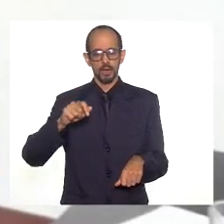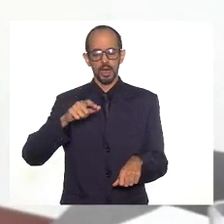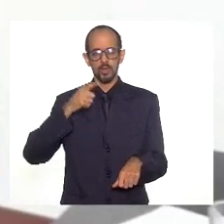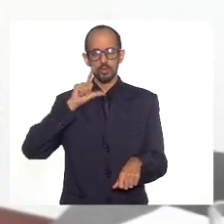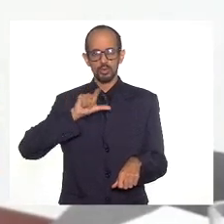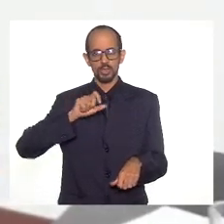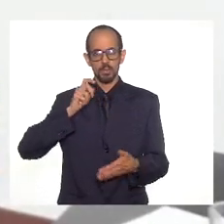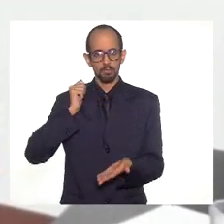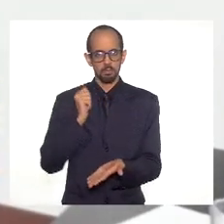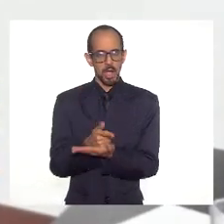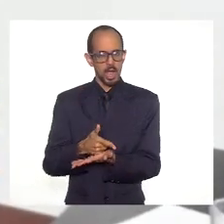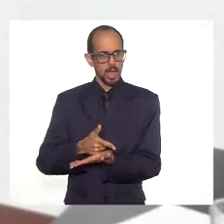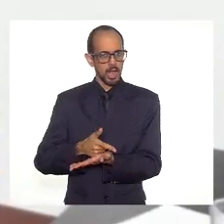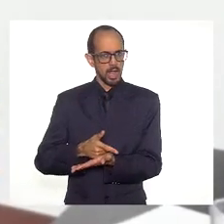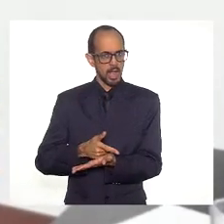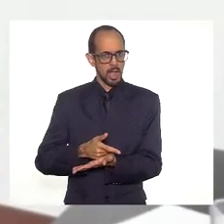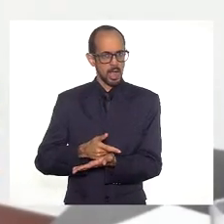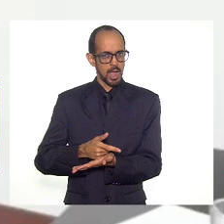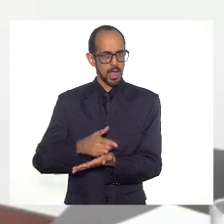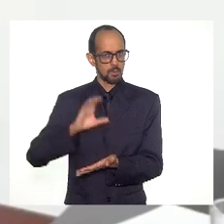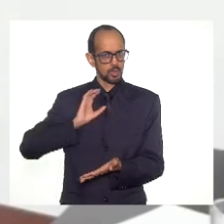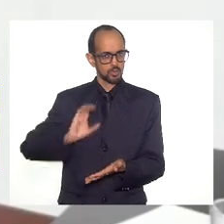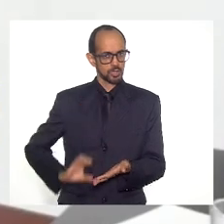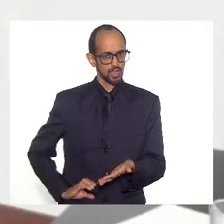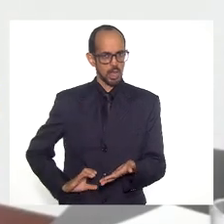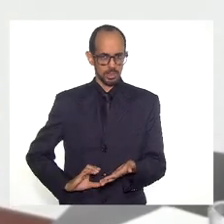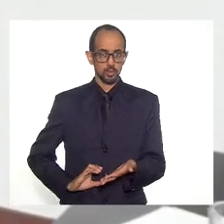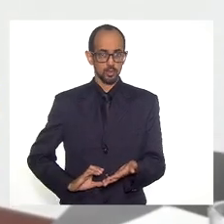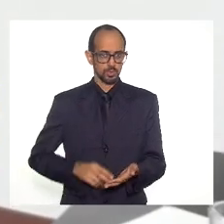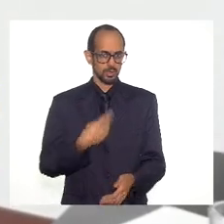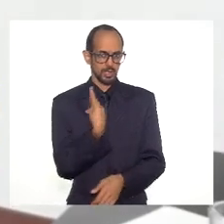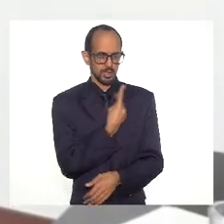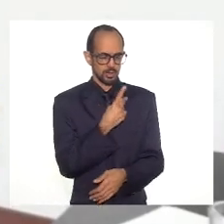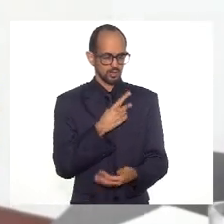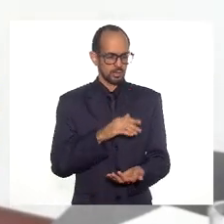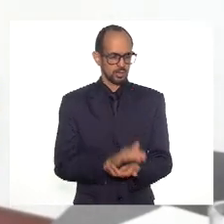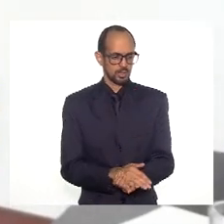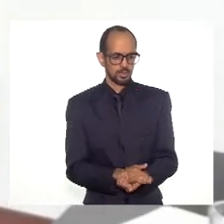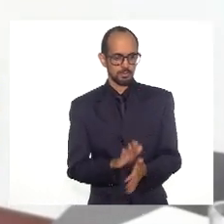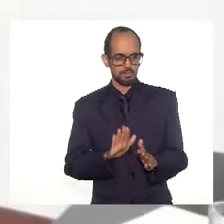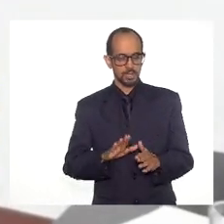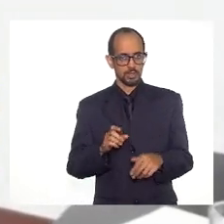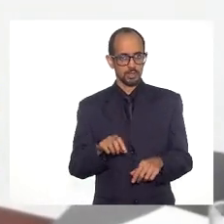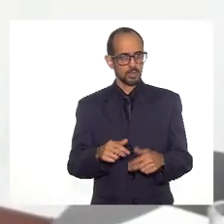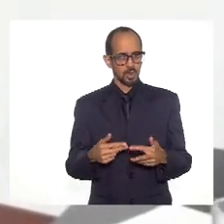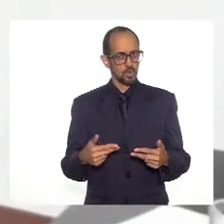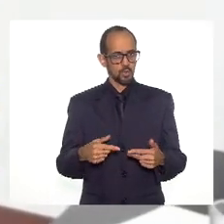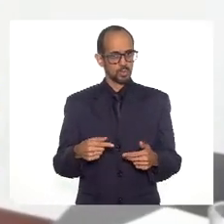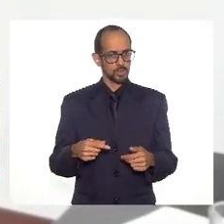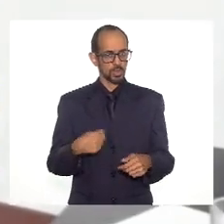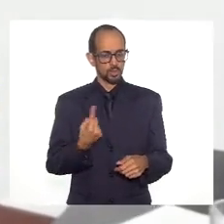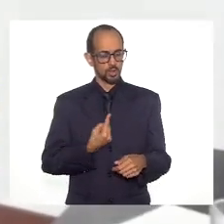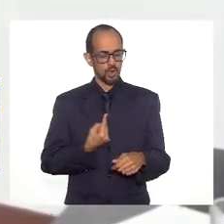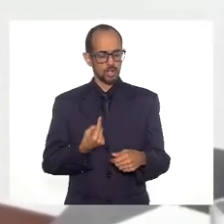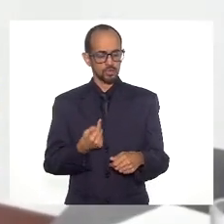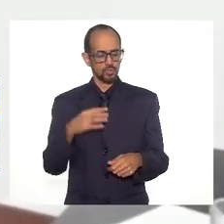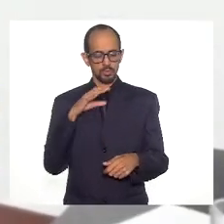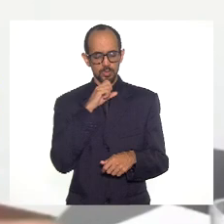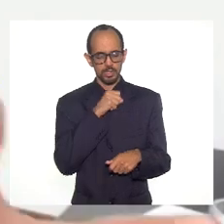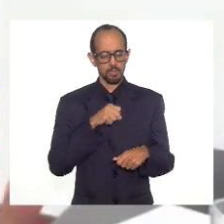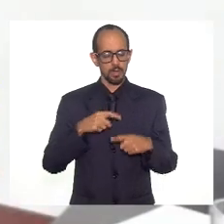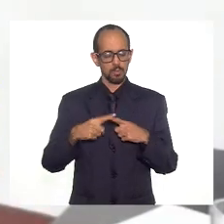cidadãos, coisa que a gente não vai ver nesse fundo, que, já que os recursos vão estar aí à disposição do Executivo,